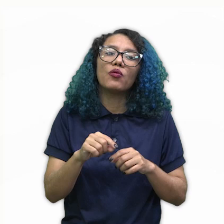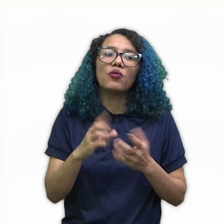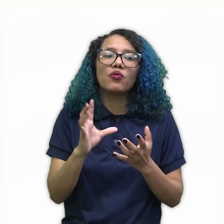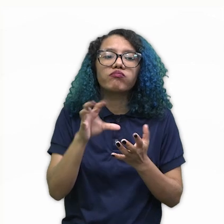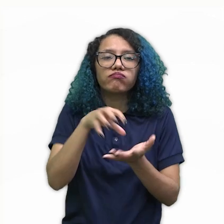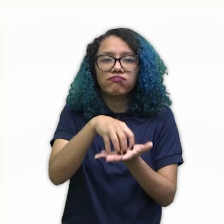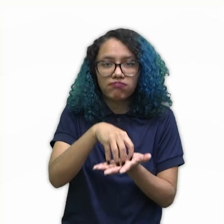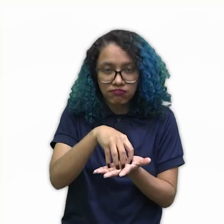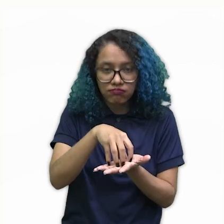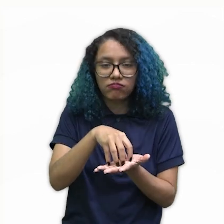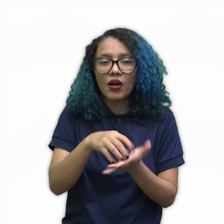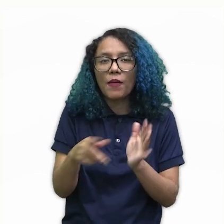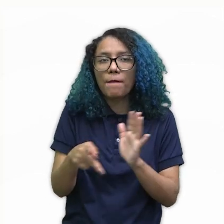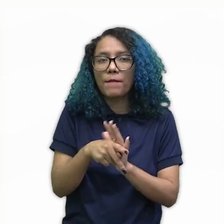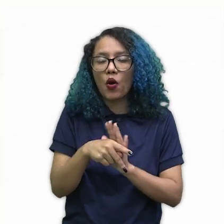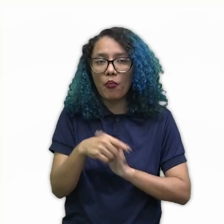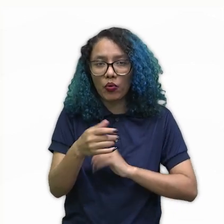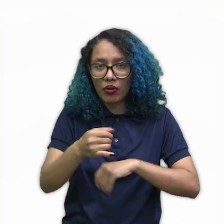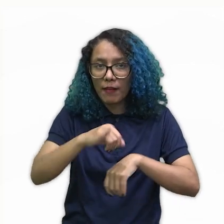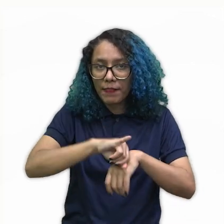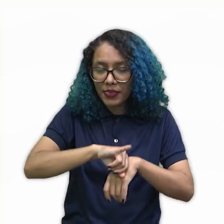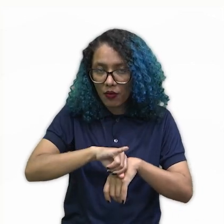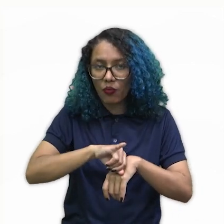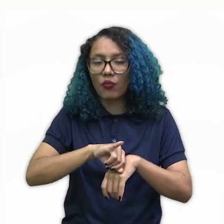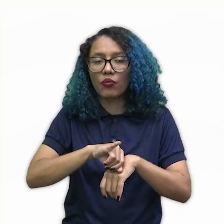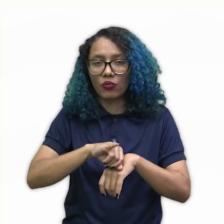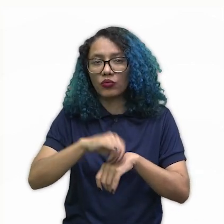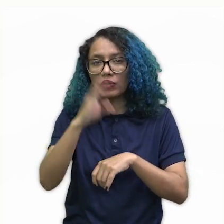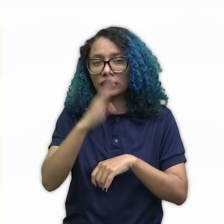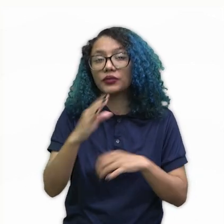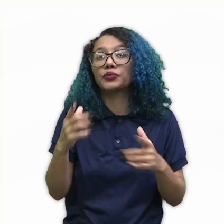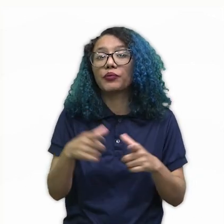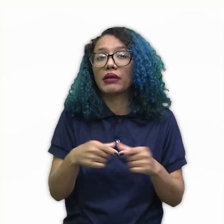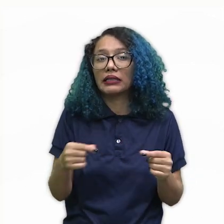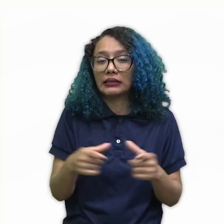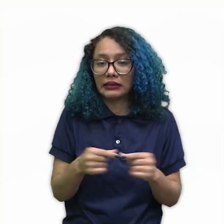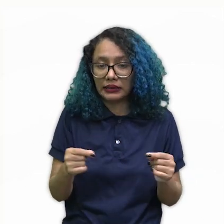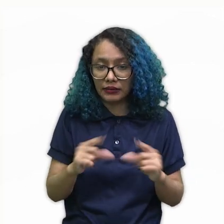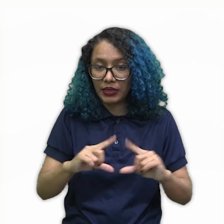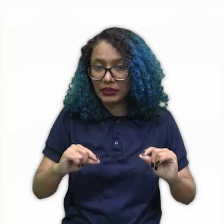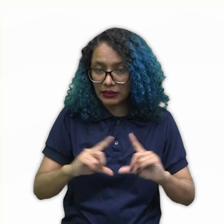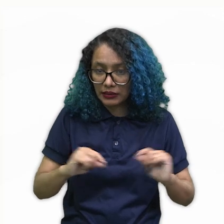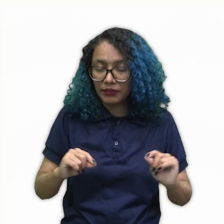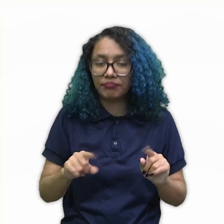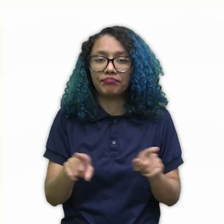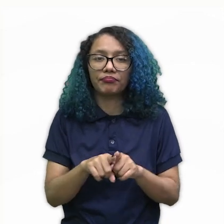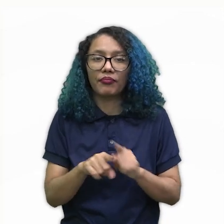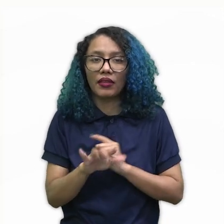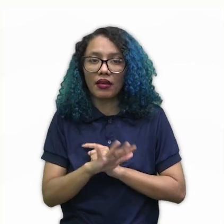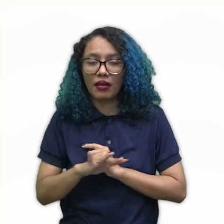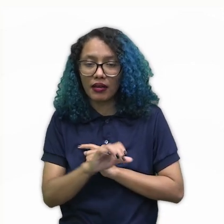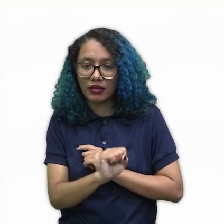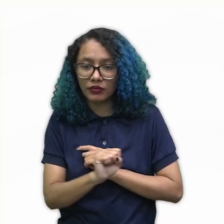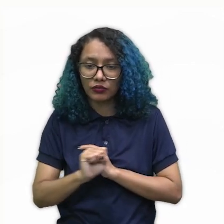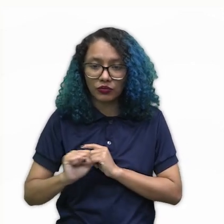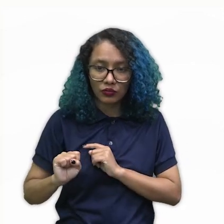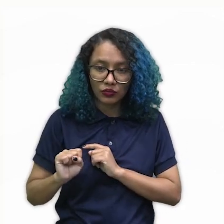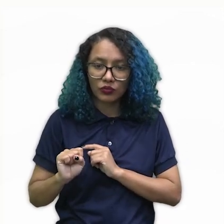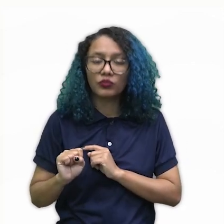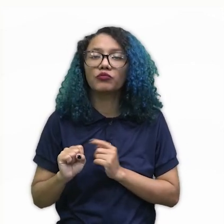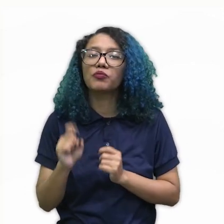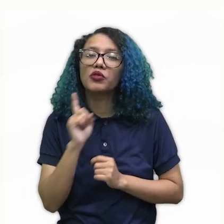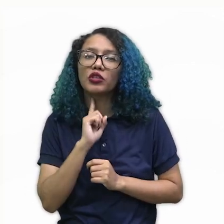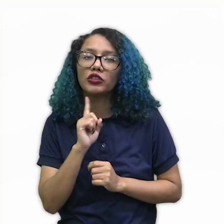nosso território, onde está a capital federal, a cidade de Brasília. Os estados da região Sudeste, ali com Minas Gerais,